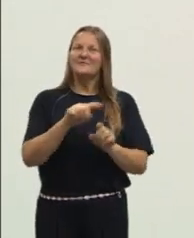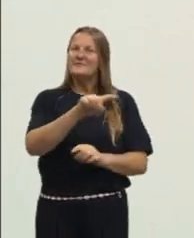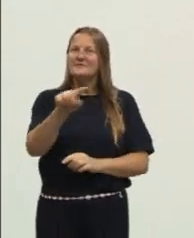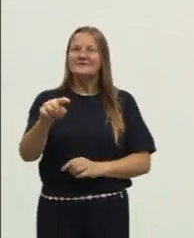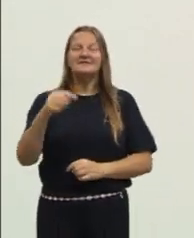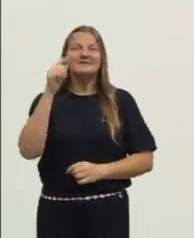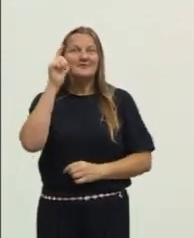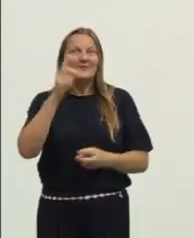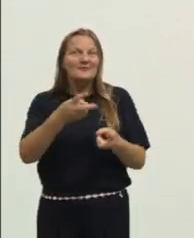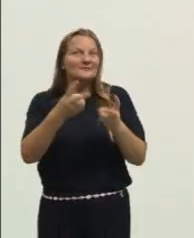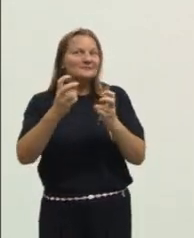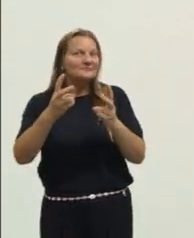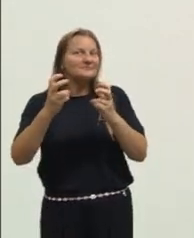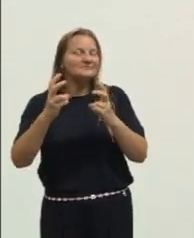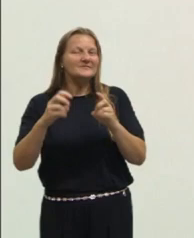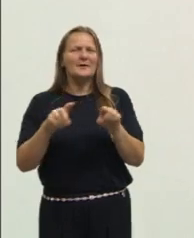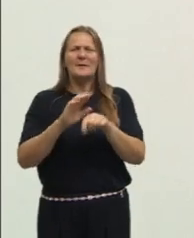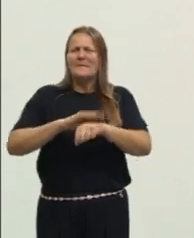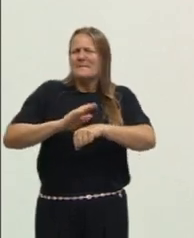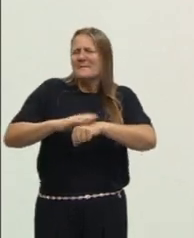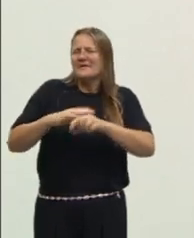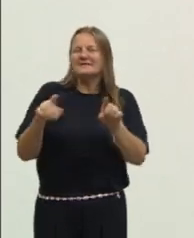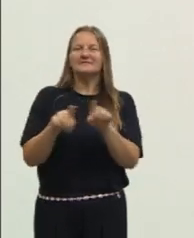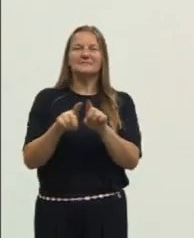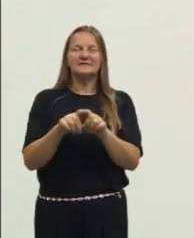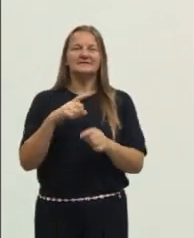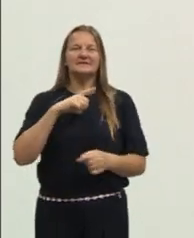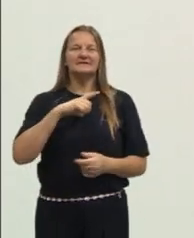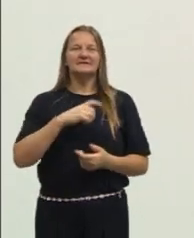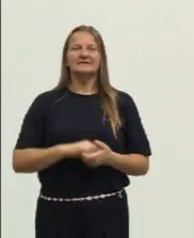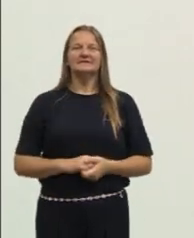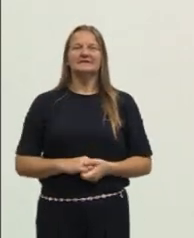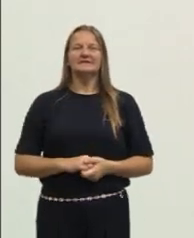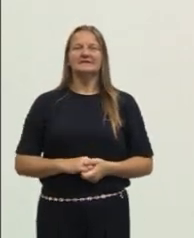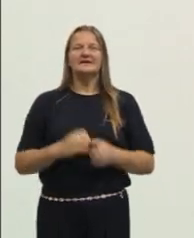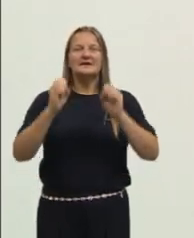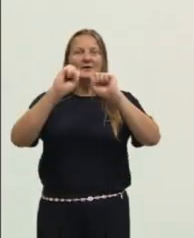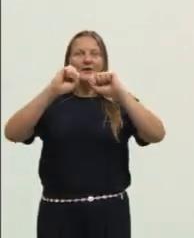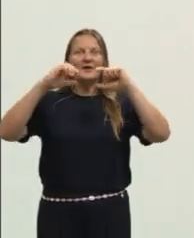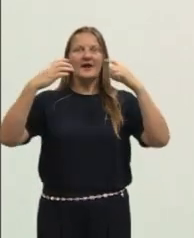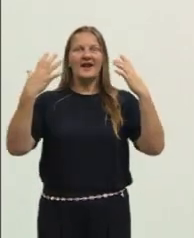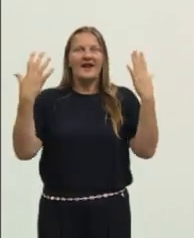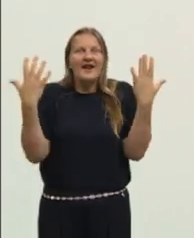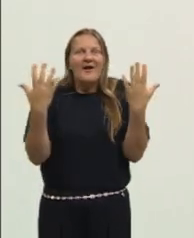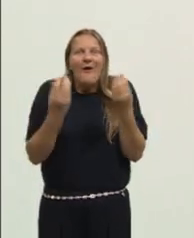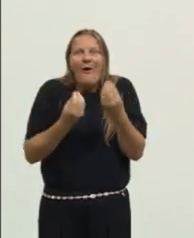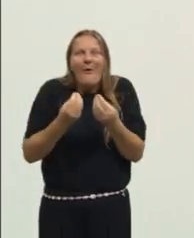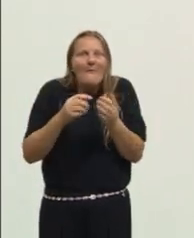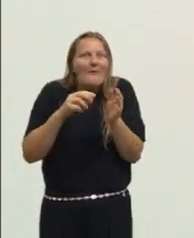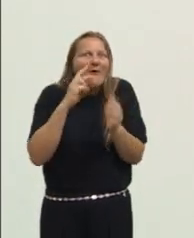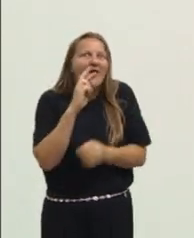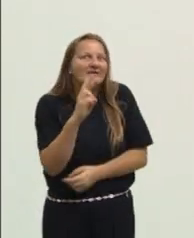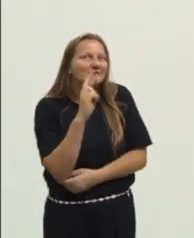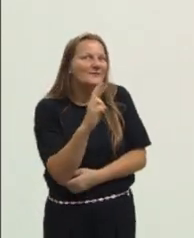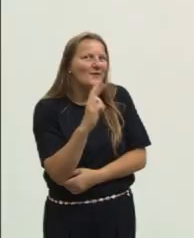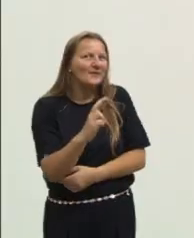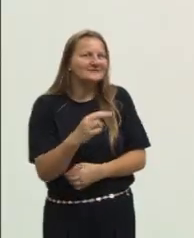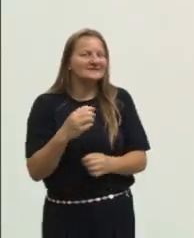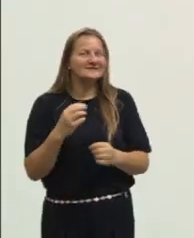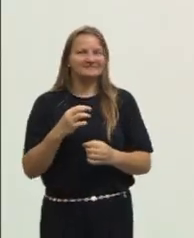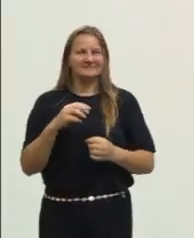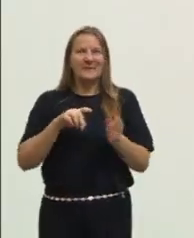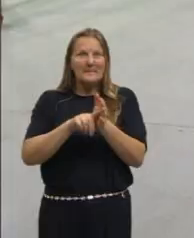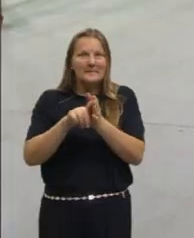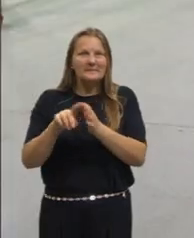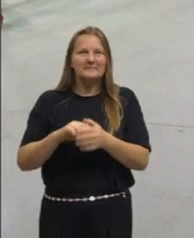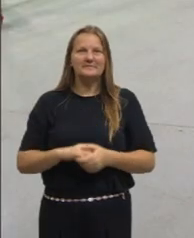conseguirem identificar e mais do que isso né tiveram a clareza né de como responder às questões certo vou passar